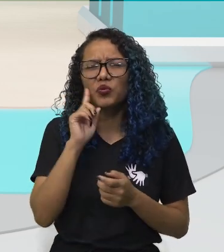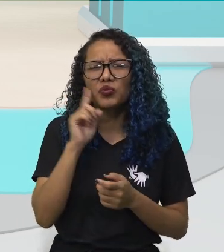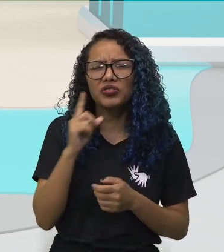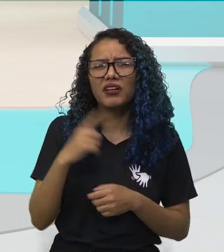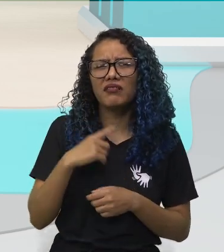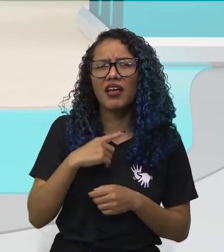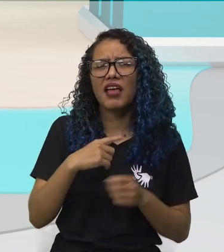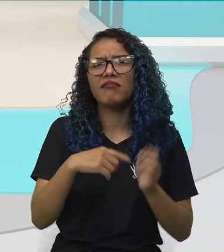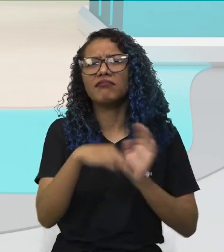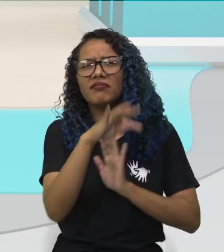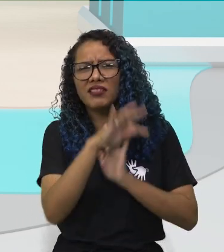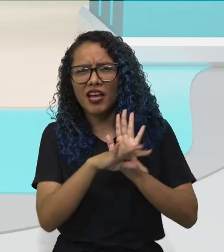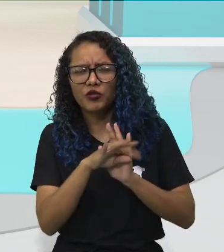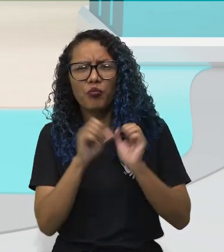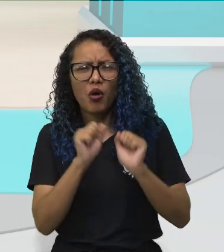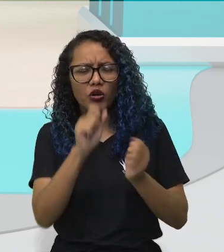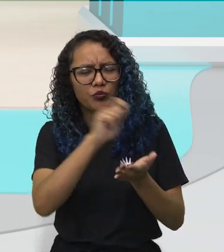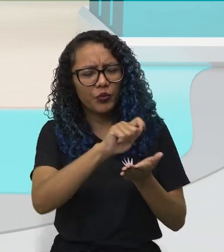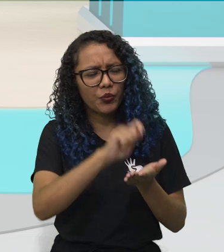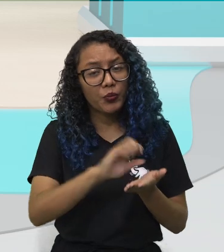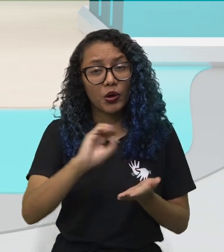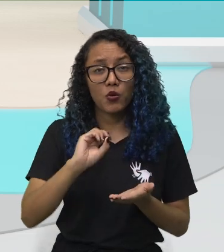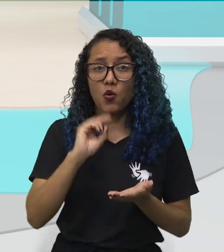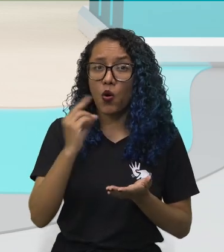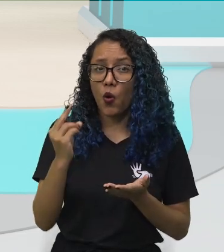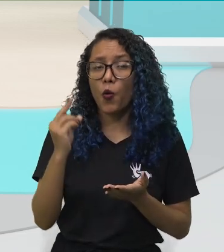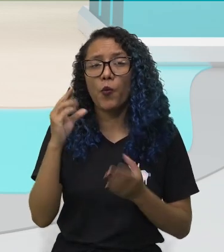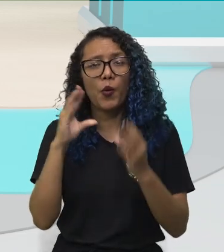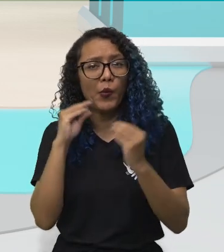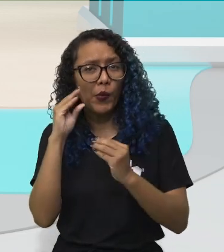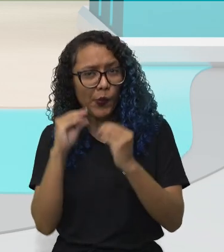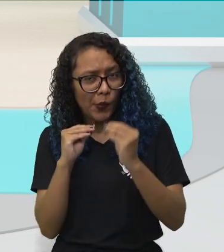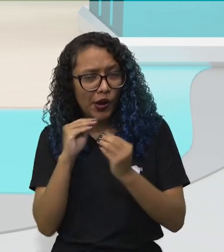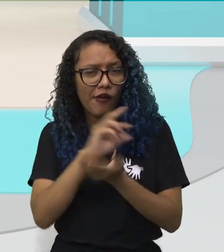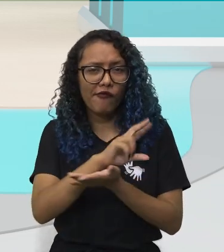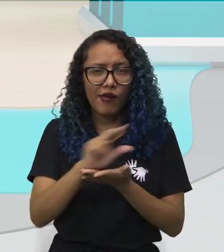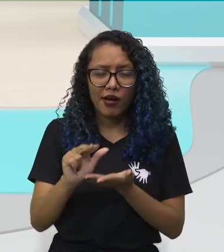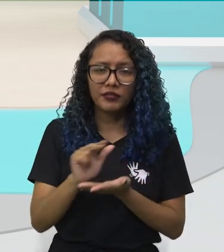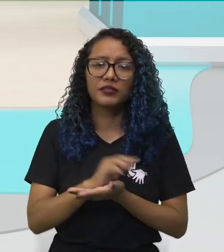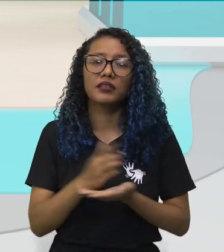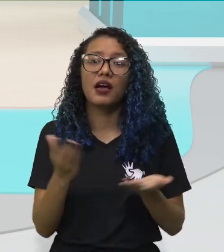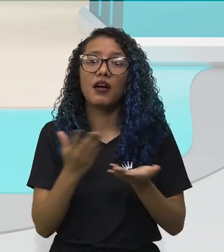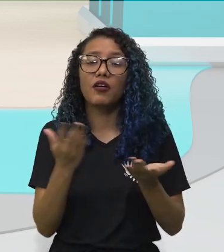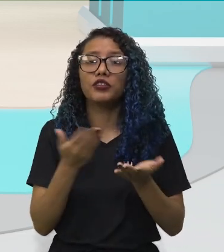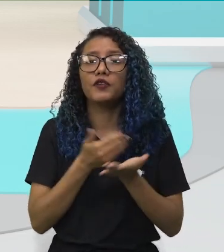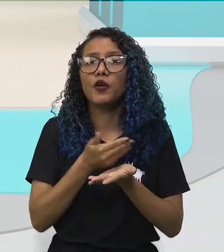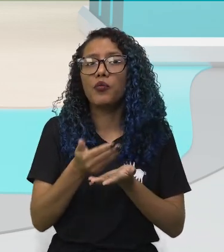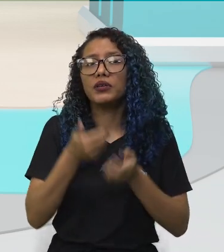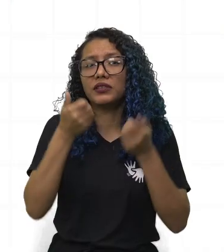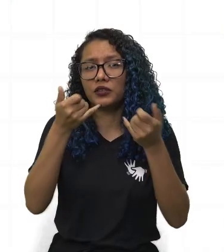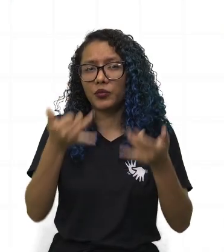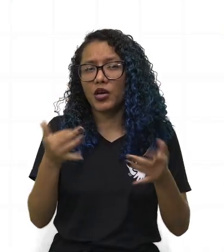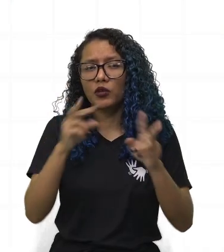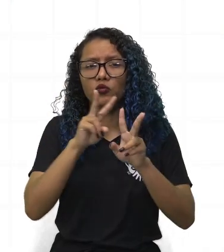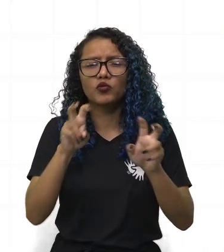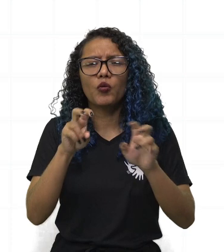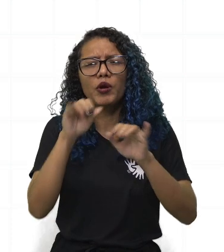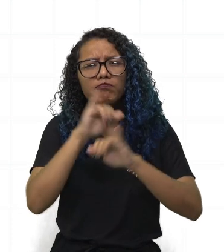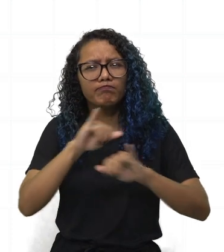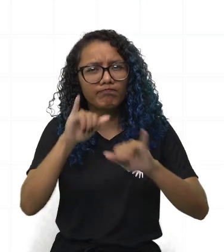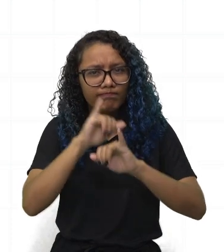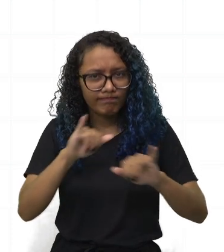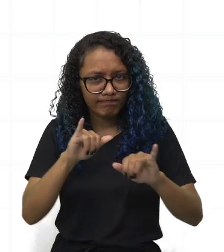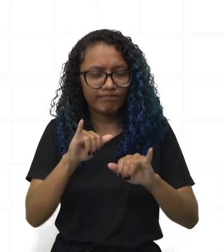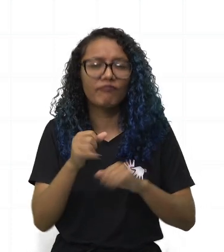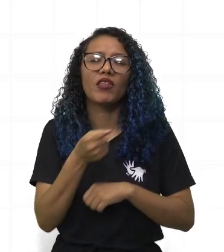falado, seja ele escrito. Quero apresentar para vocês, vamos começar a nossa aula com notícias, né? Reportagem é um